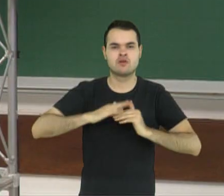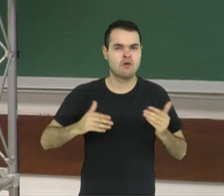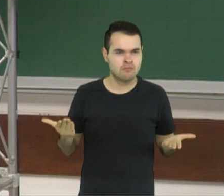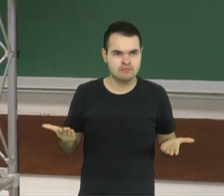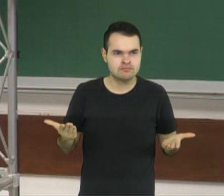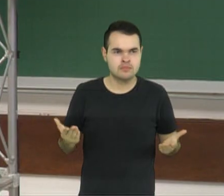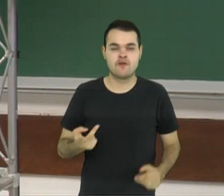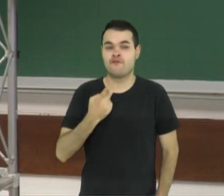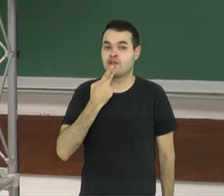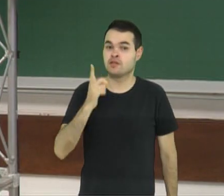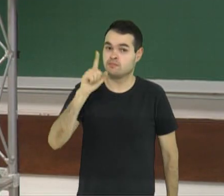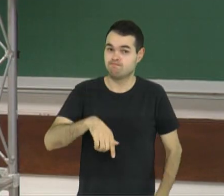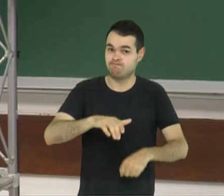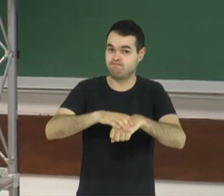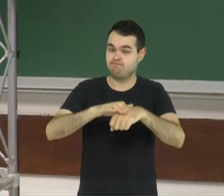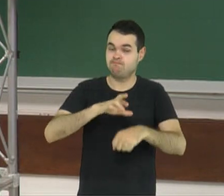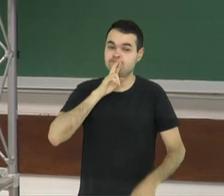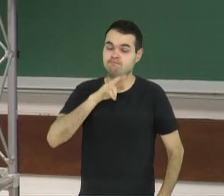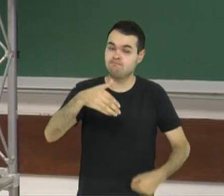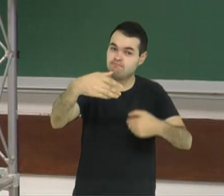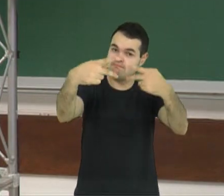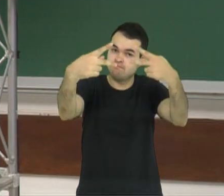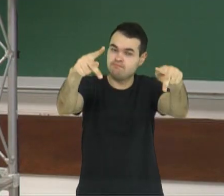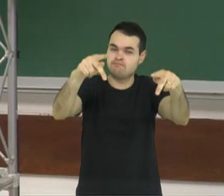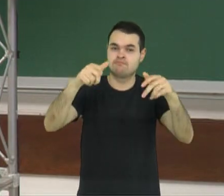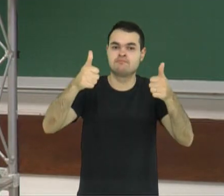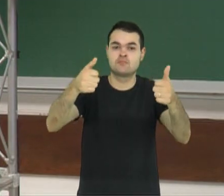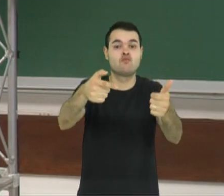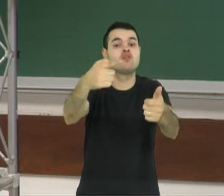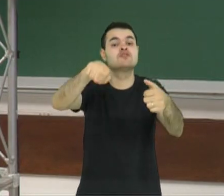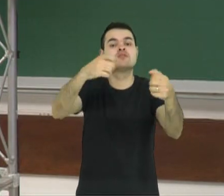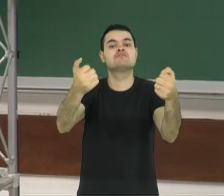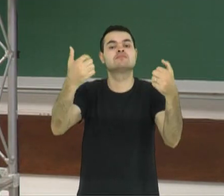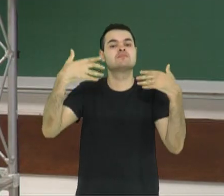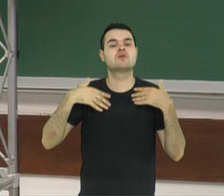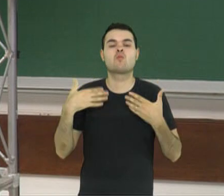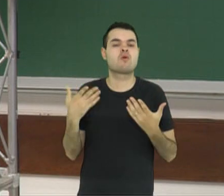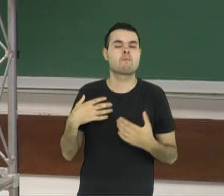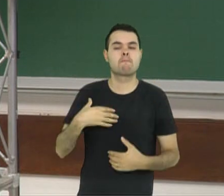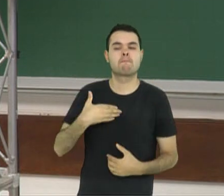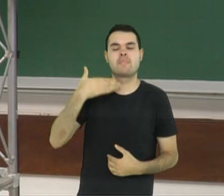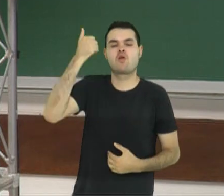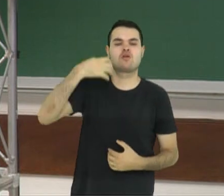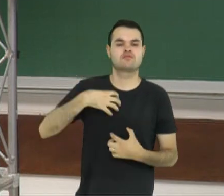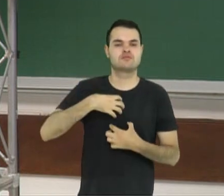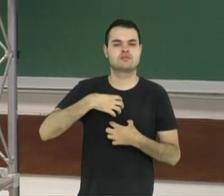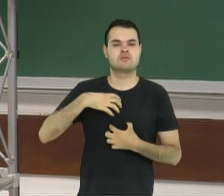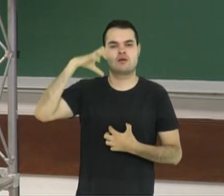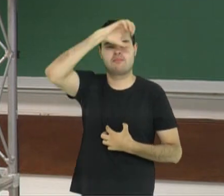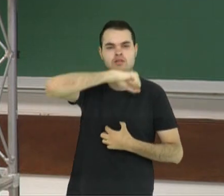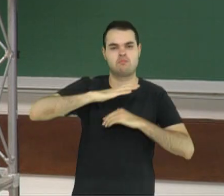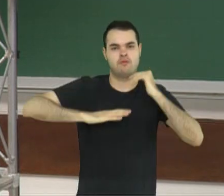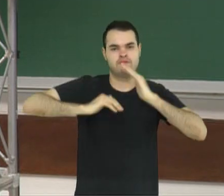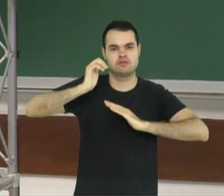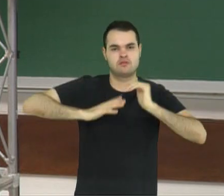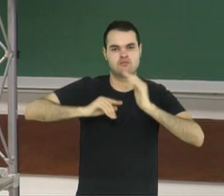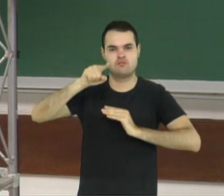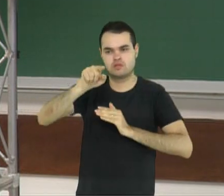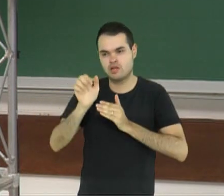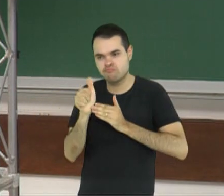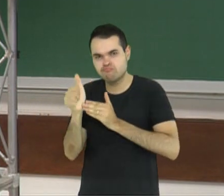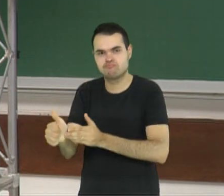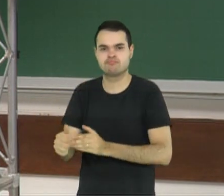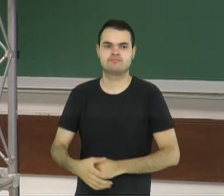Como eu disse, é uma resposta pessoal. Aí vocês têm que me dizer qual a melhor maneira de você conhecer uma profissão que você queira seguir,